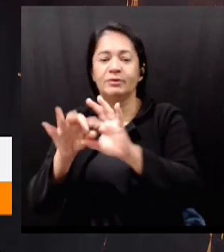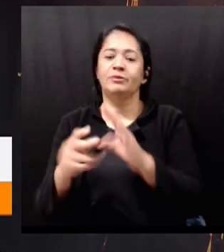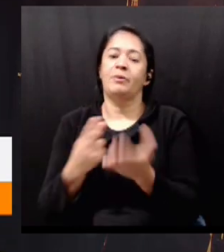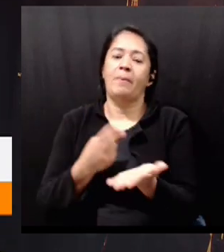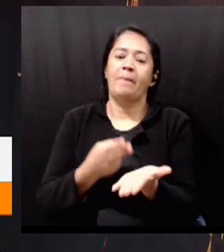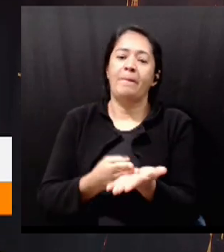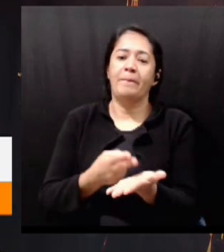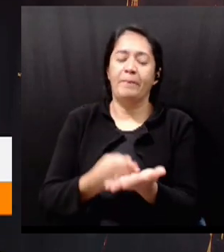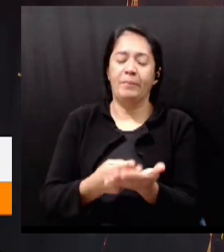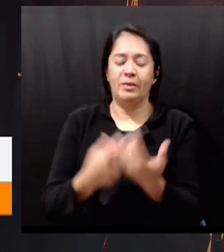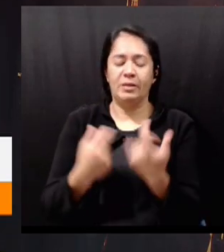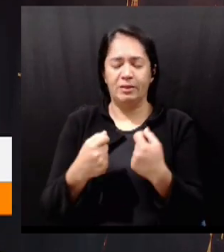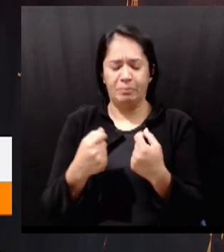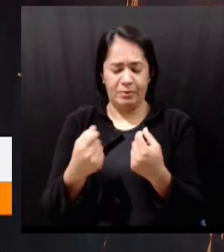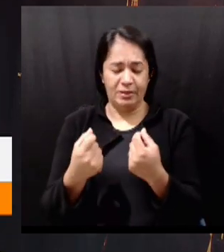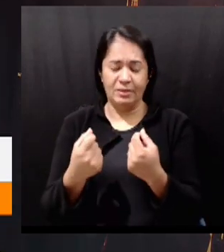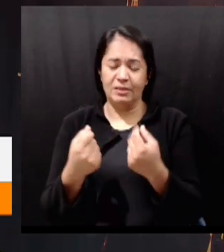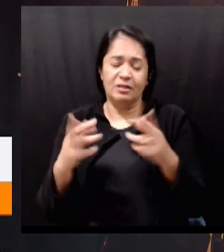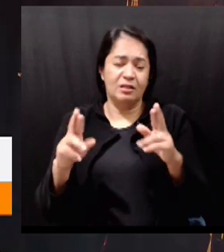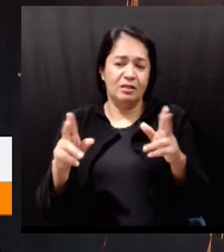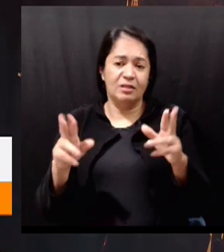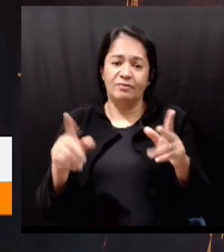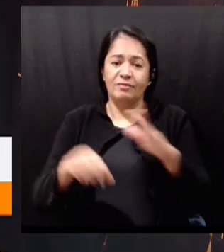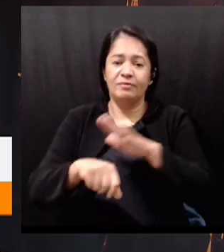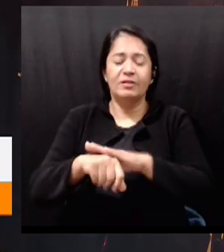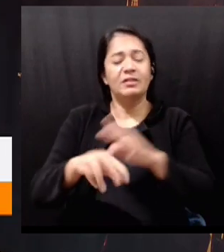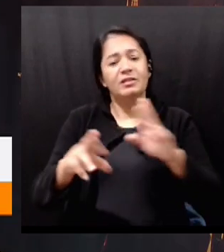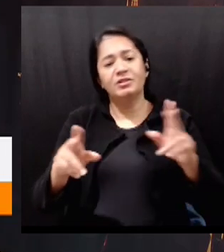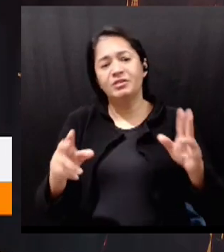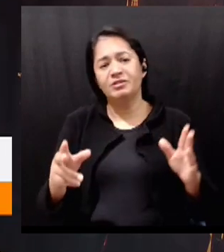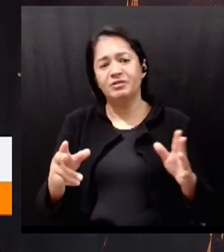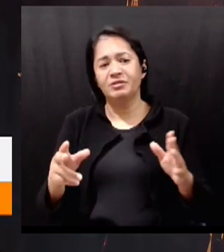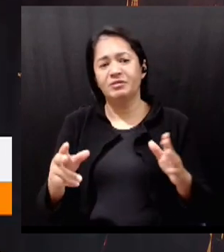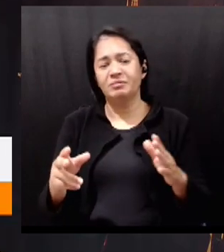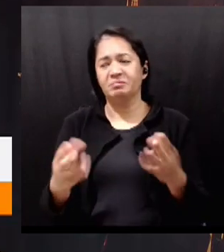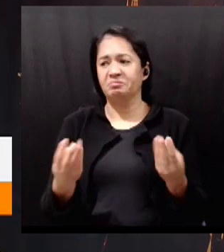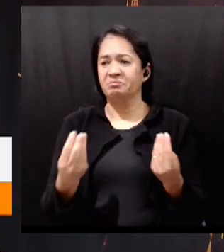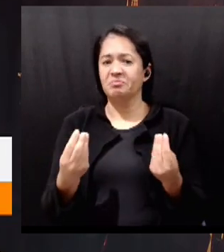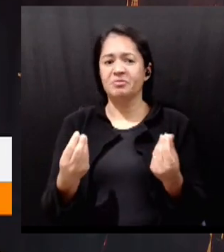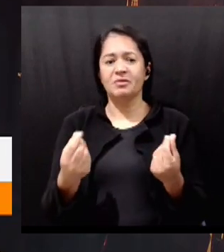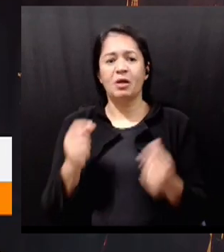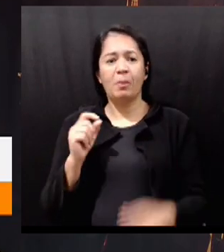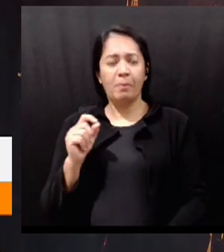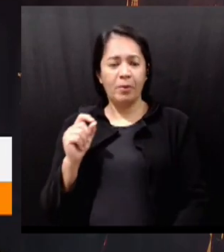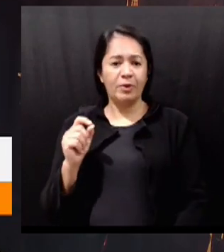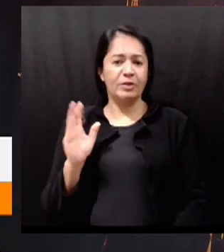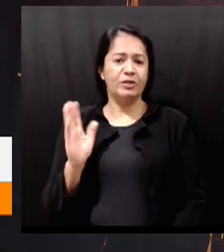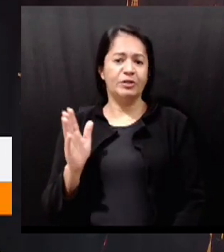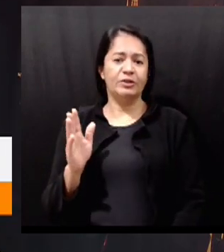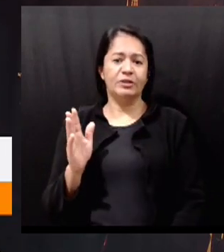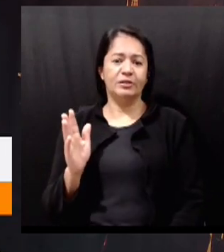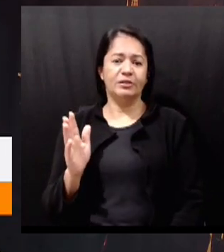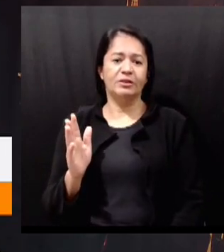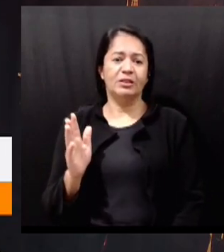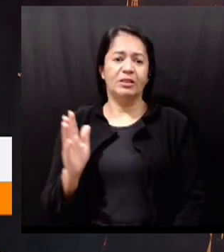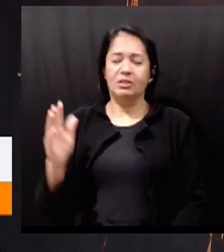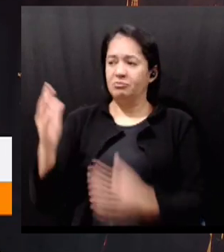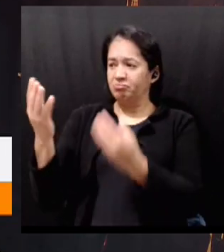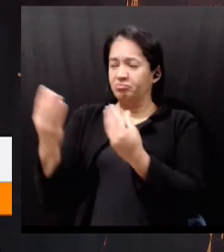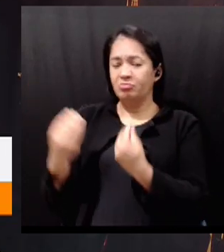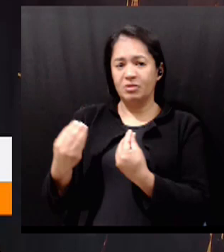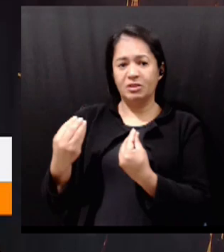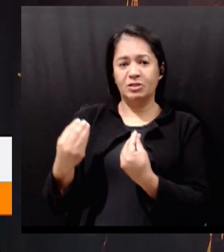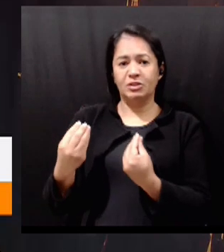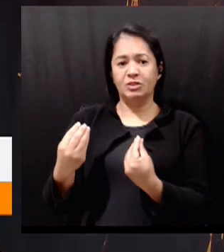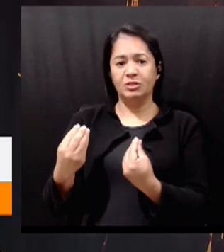desconstruir, acredito, né, Lucilene, esse estereótipo que foi, nos dado aí, esse estereótipo de gênero, né, a